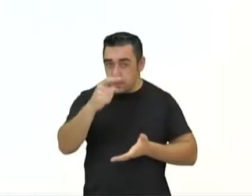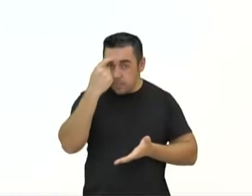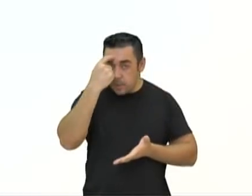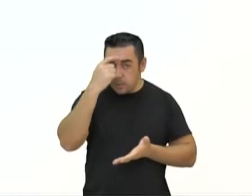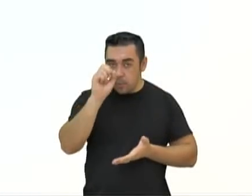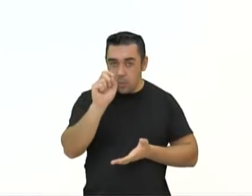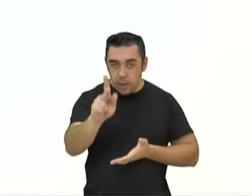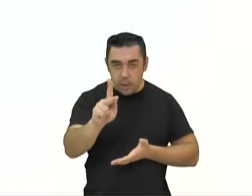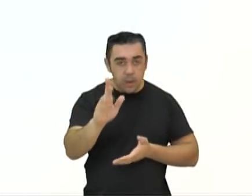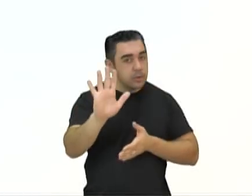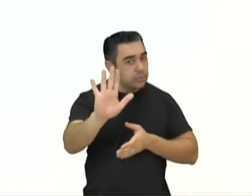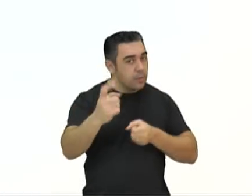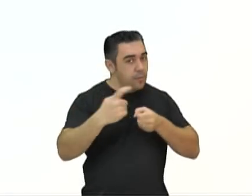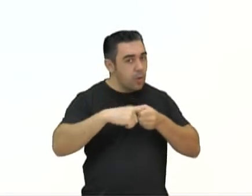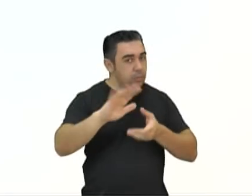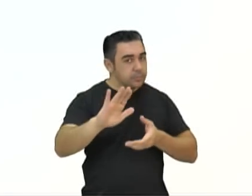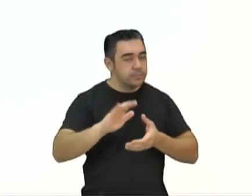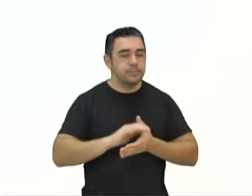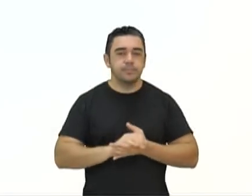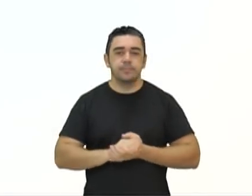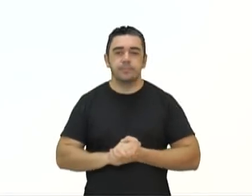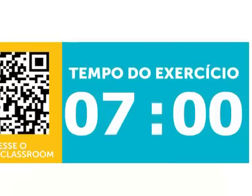ok? Daqui a pouquinho nós voltamos.